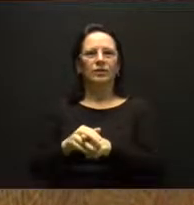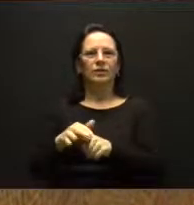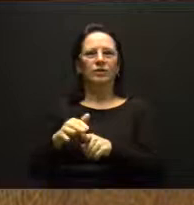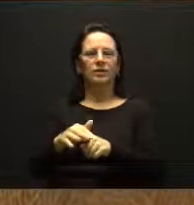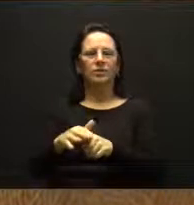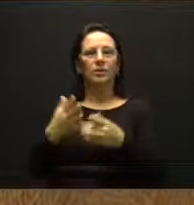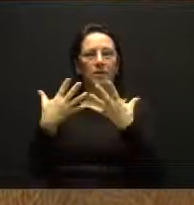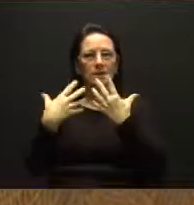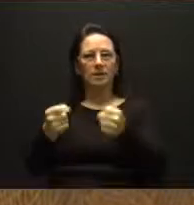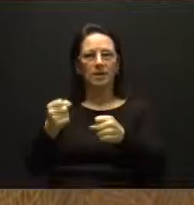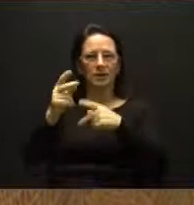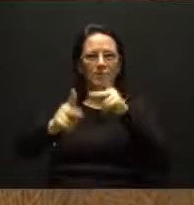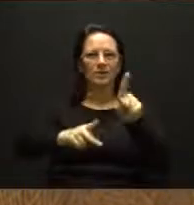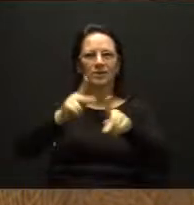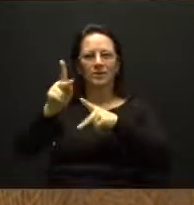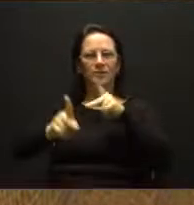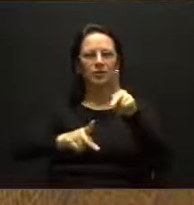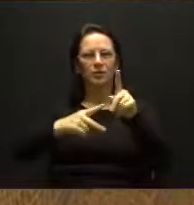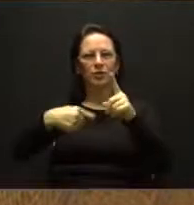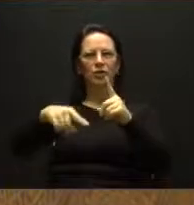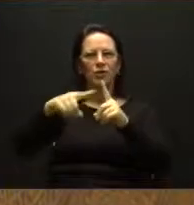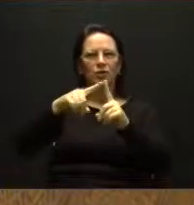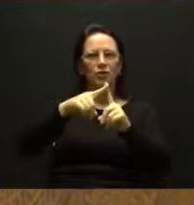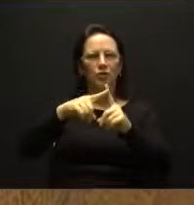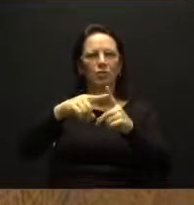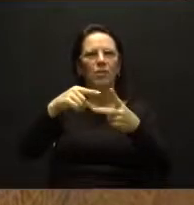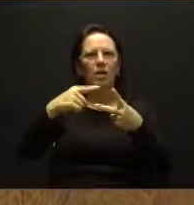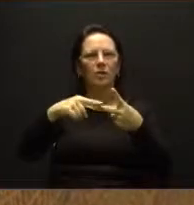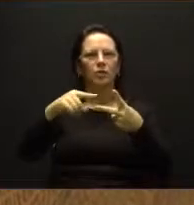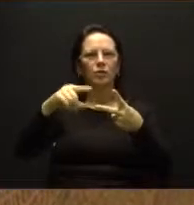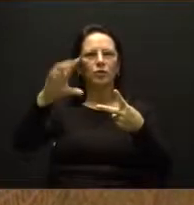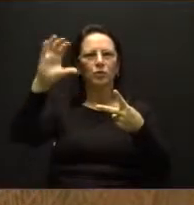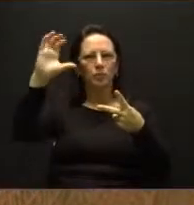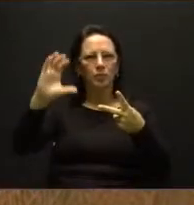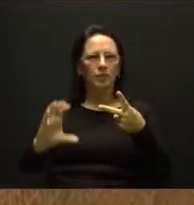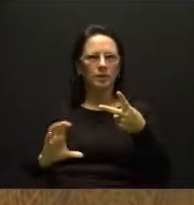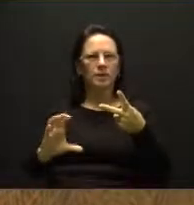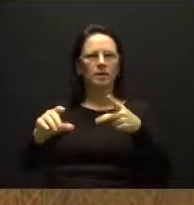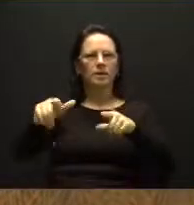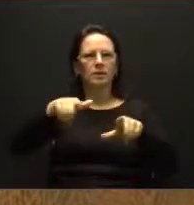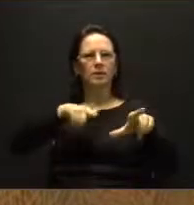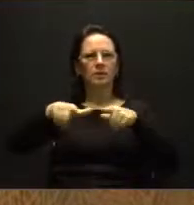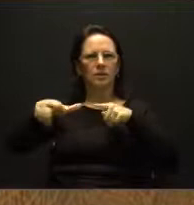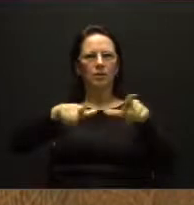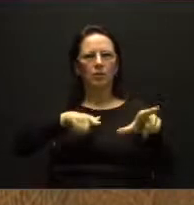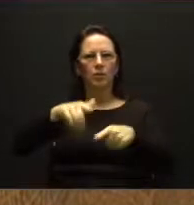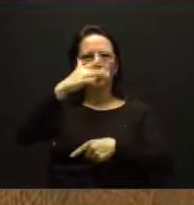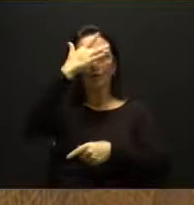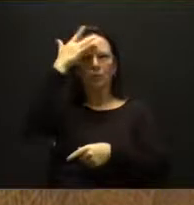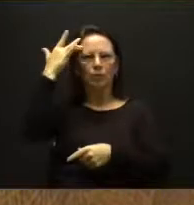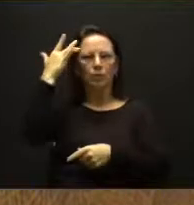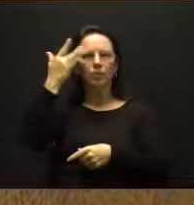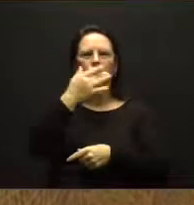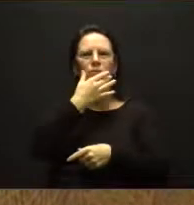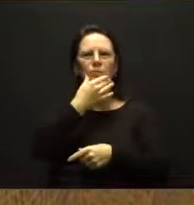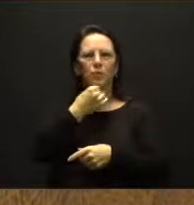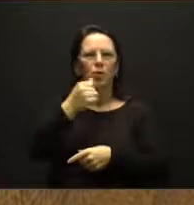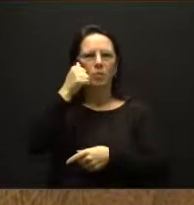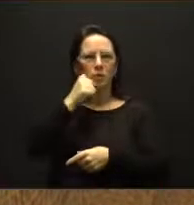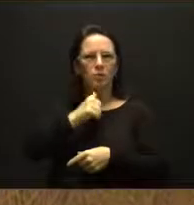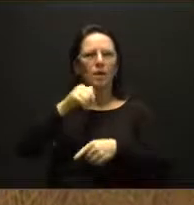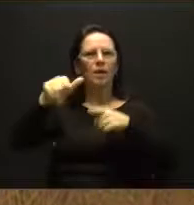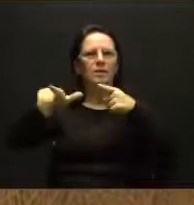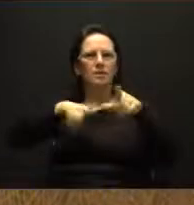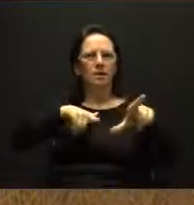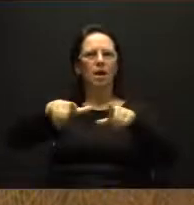trata se de mais uma ferramenta da cidadania que os trabalhadores e trabalhadoras de cubatão podem